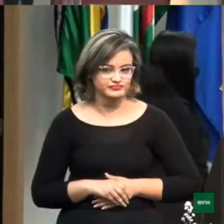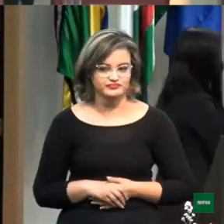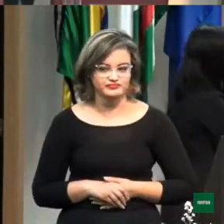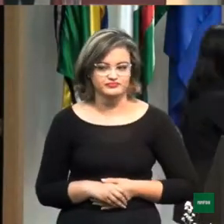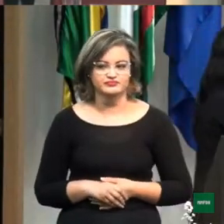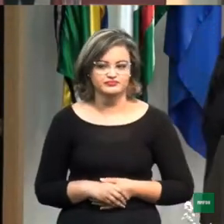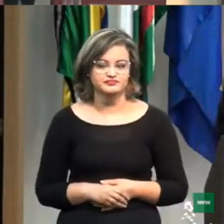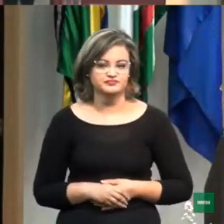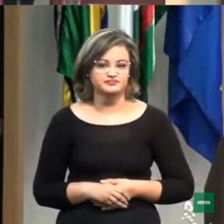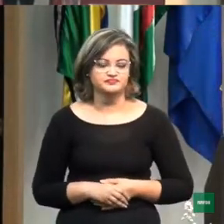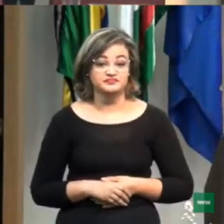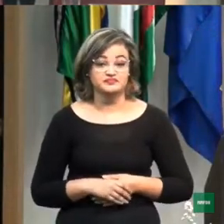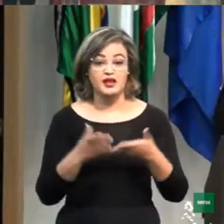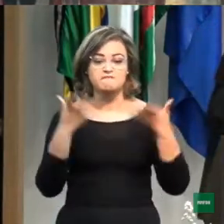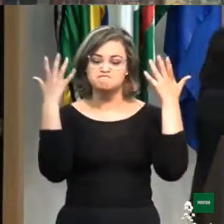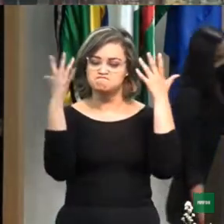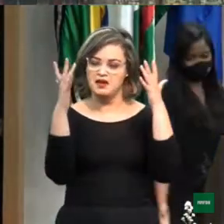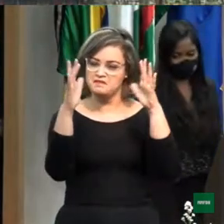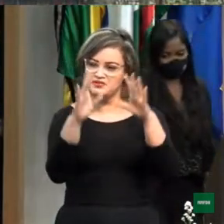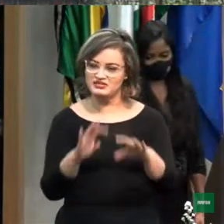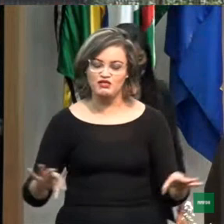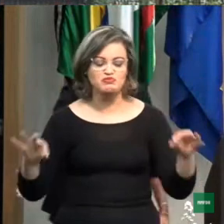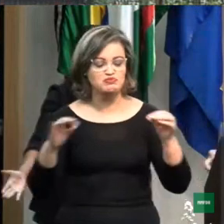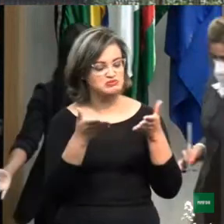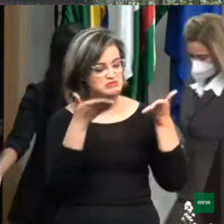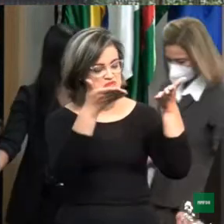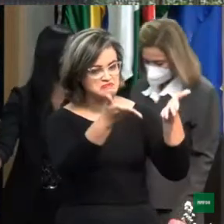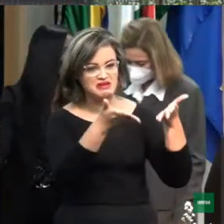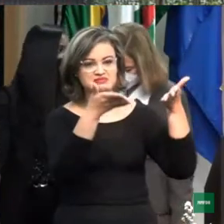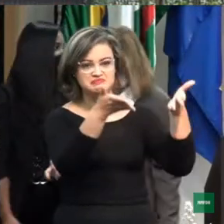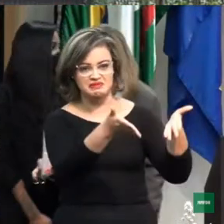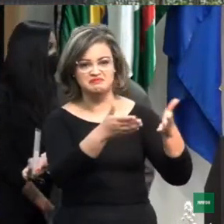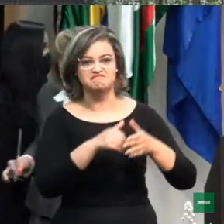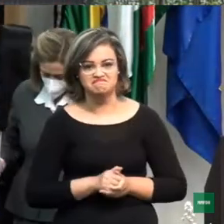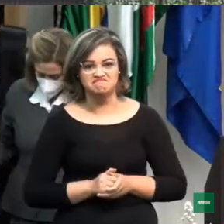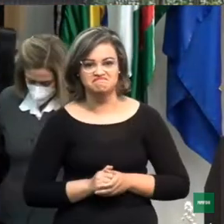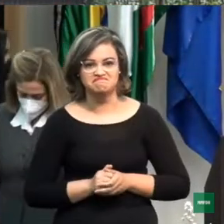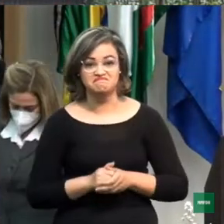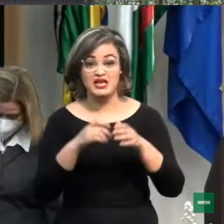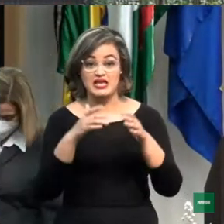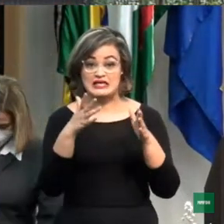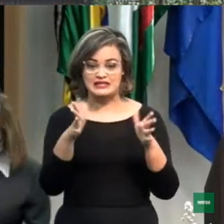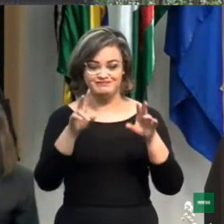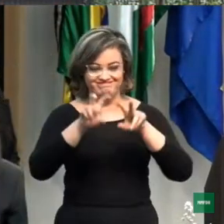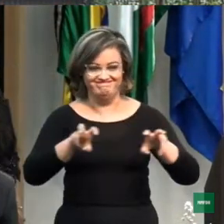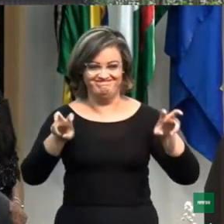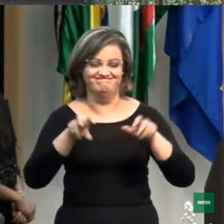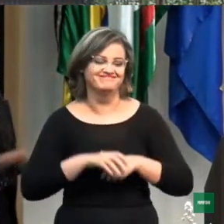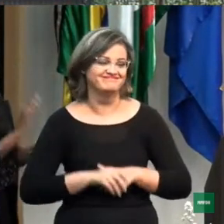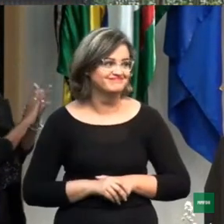Parabéns a todos que participaram. Queiram tomar assento.